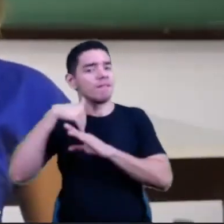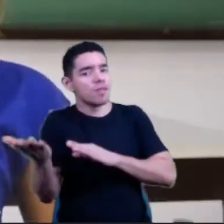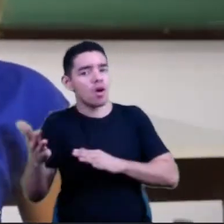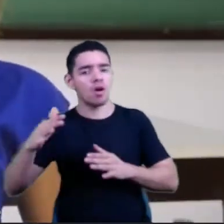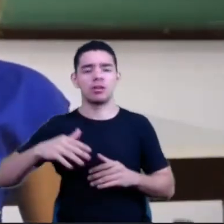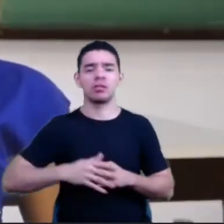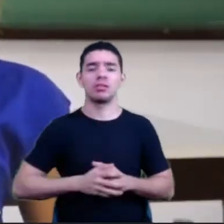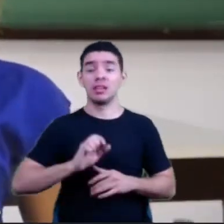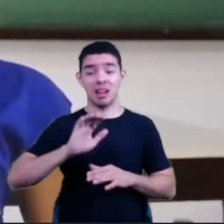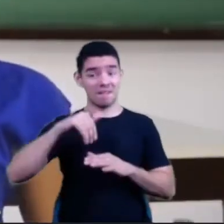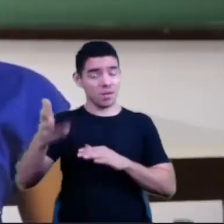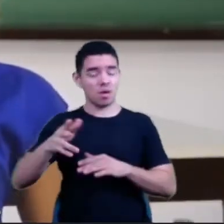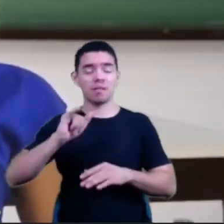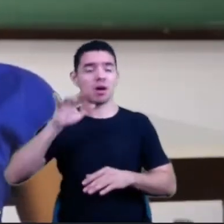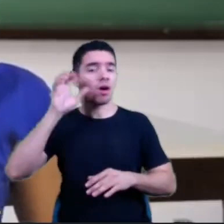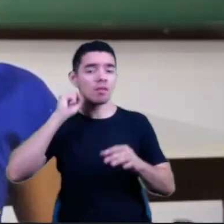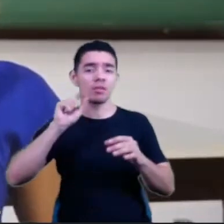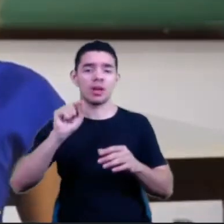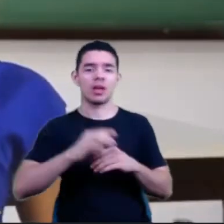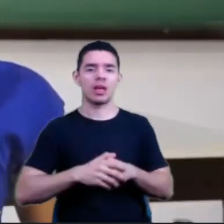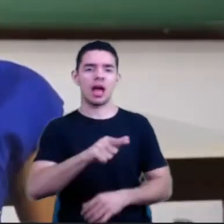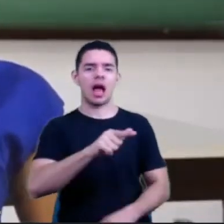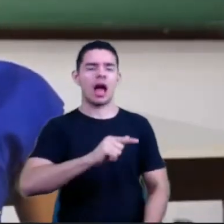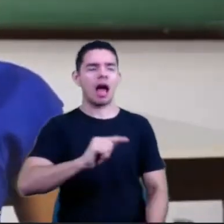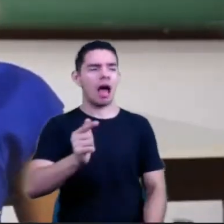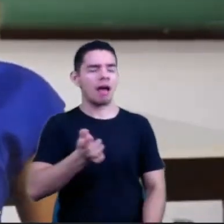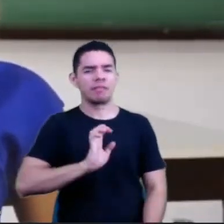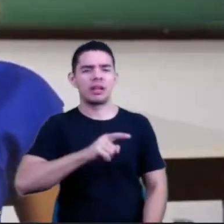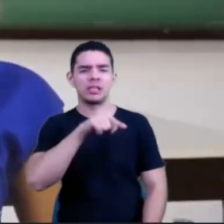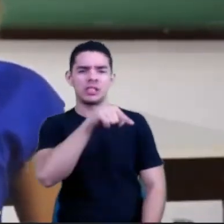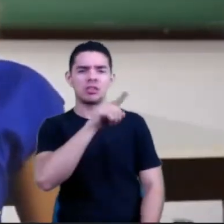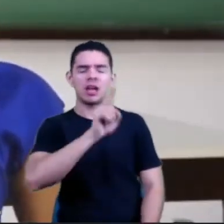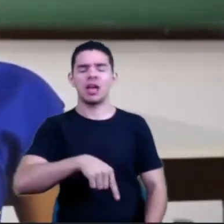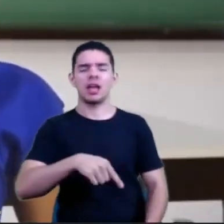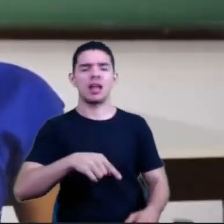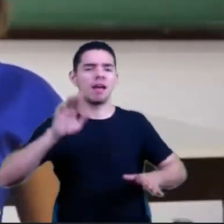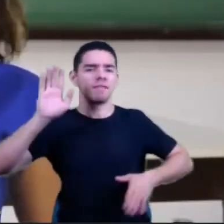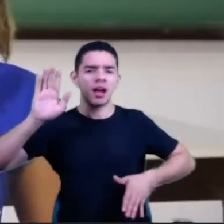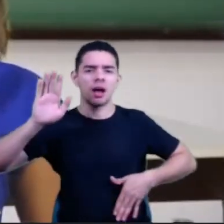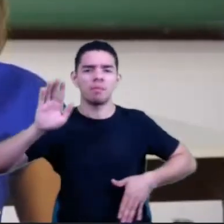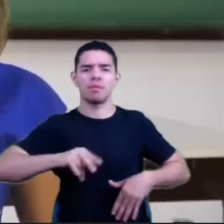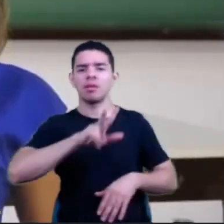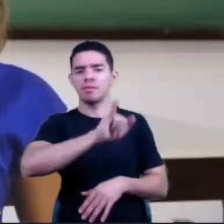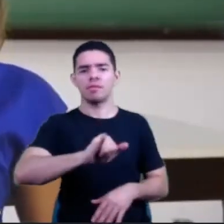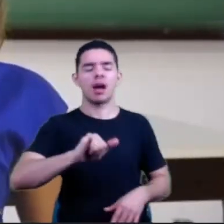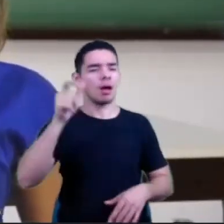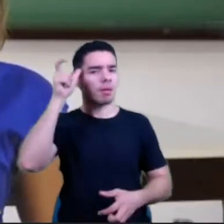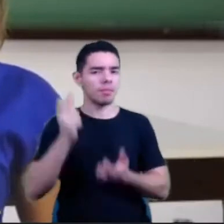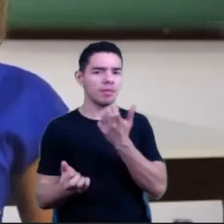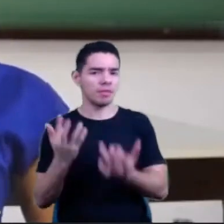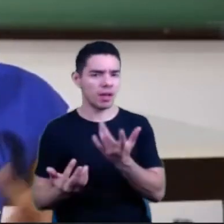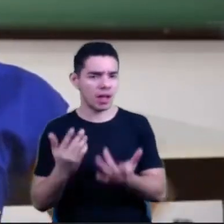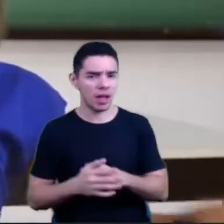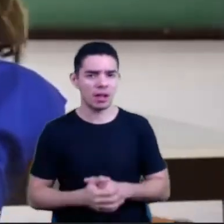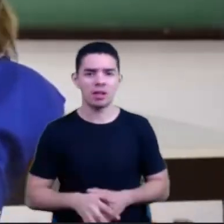vai escutar? A maioria das vezes é que o viadinho é vagabundo, que vai pro inferno,